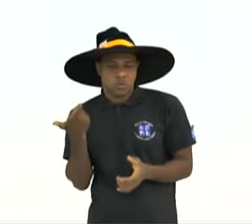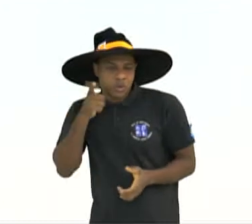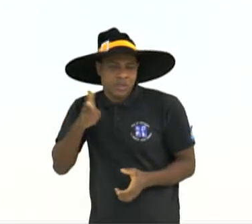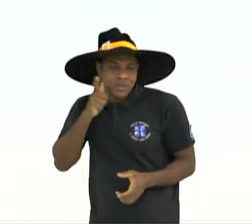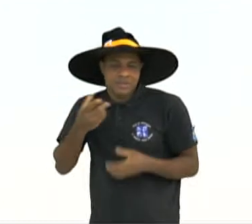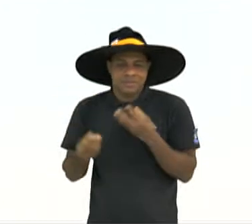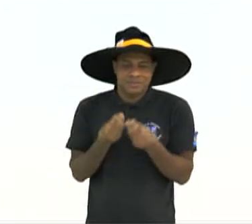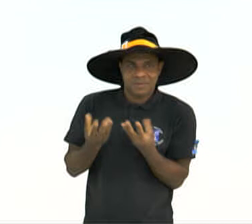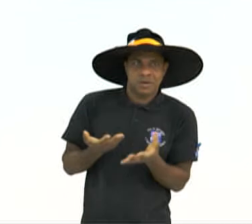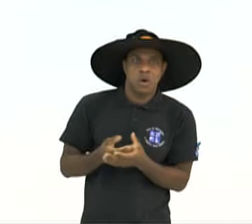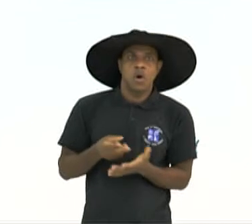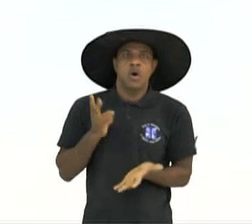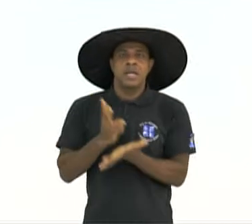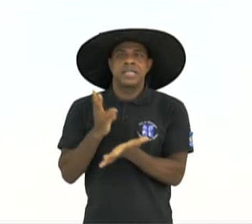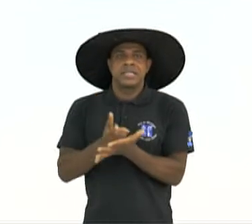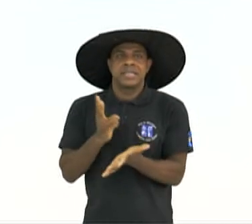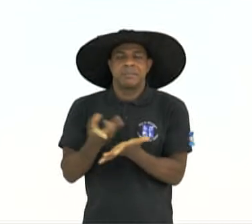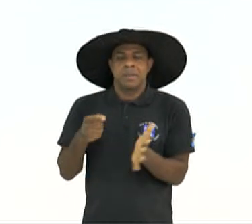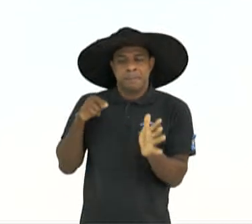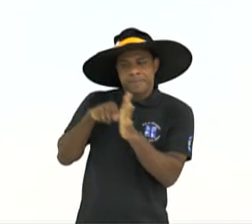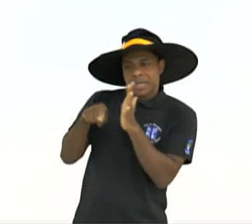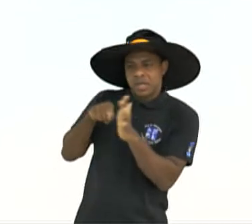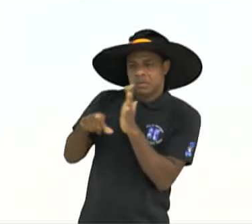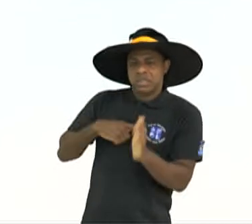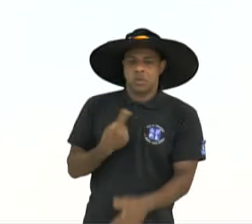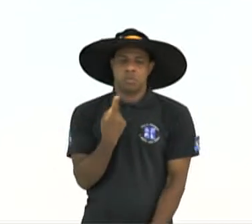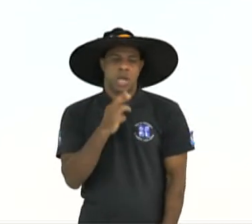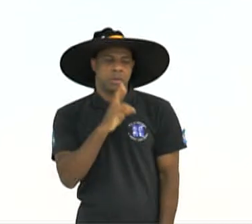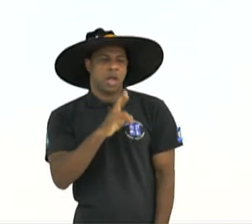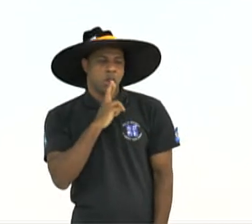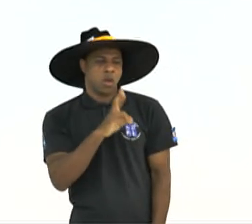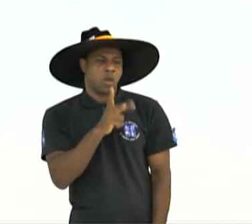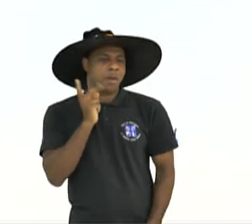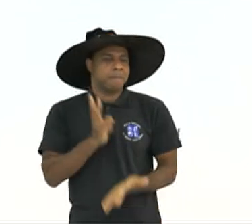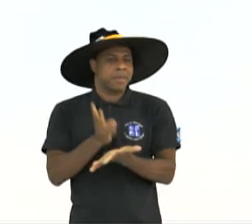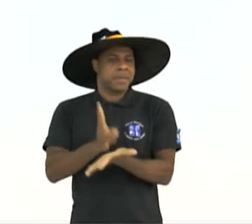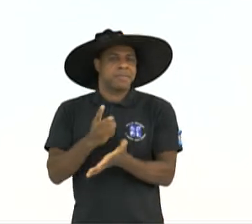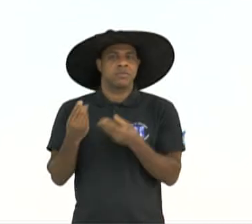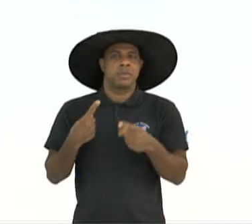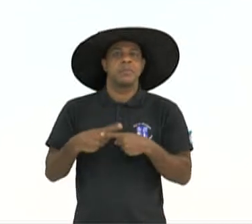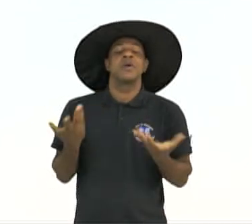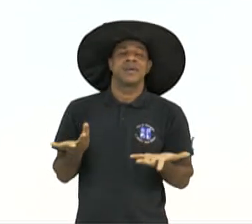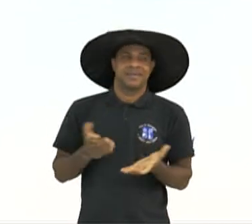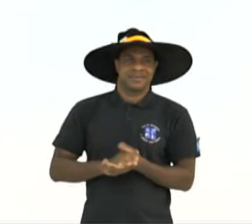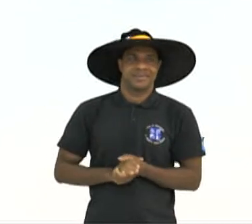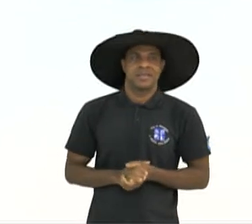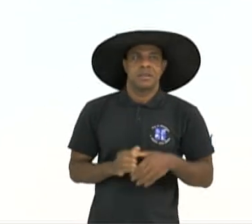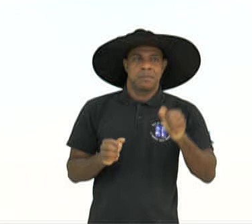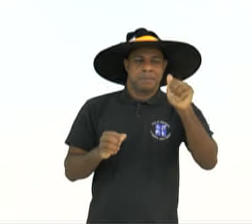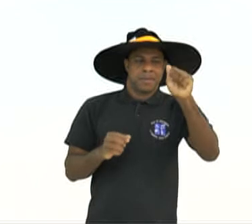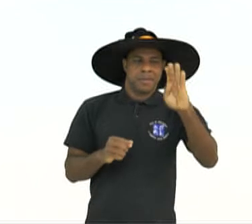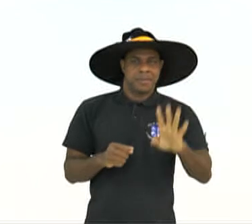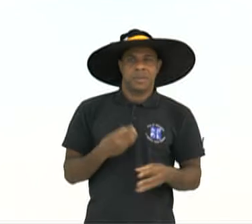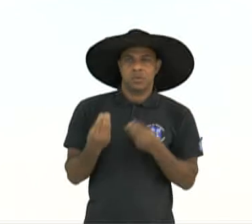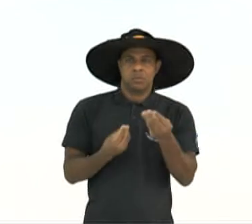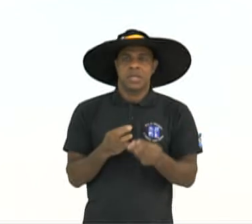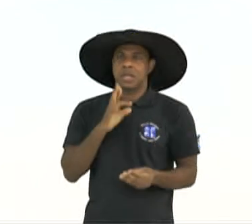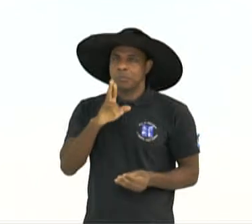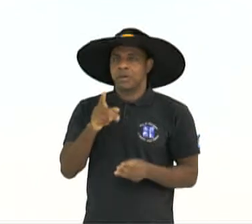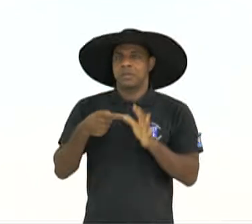que se faz uma pergunta, ele tem apenas uma única resposta? Vou dar um tempinho para vocês pensarem, responderem e a gente já retorna.